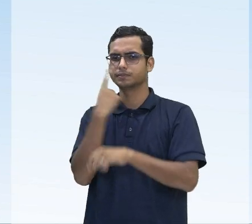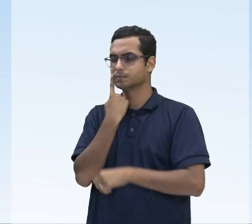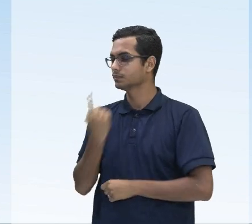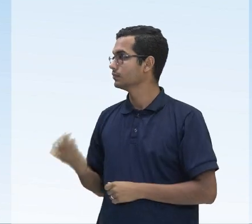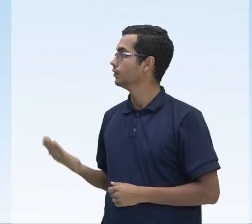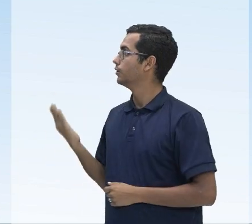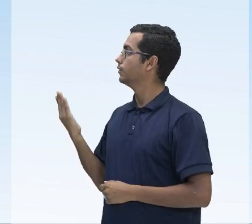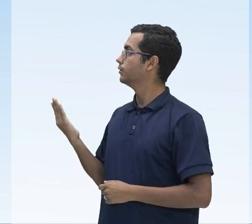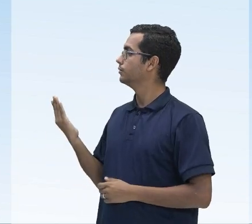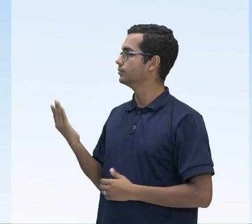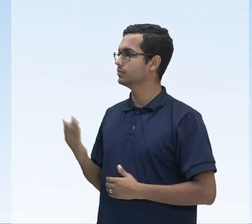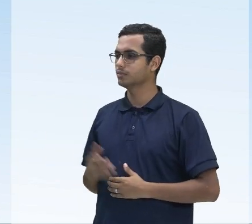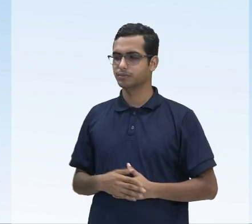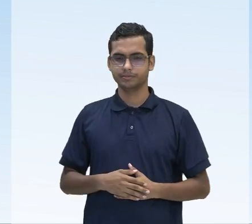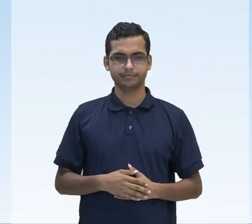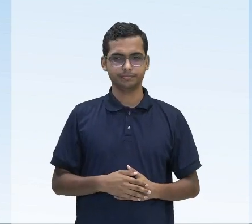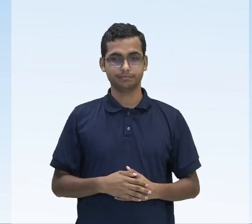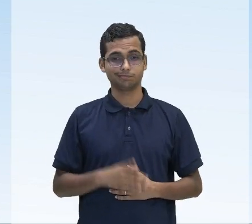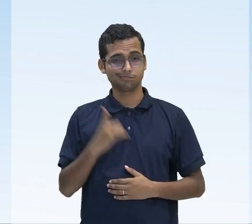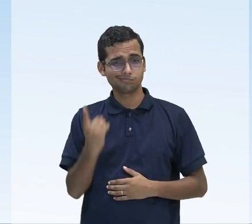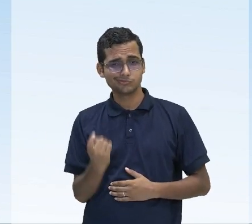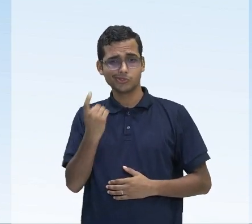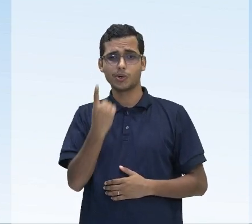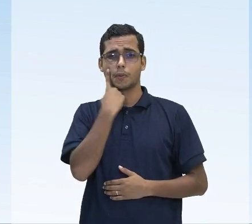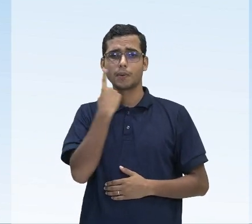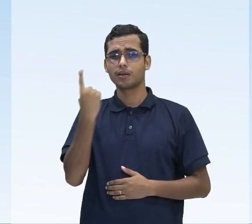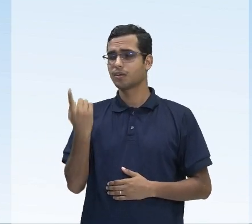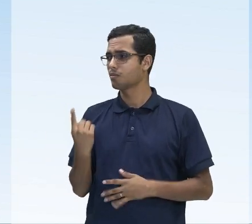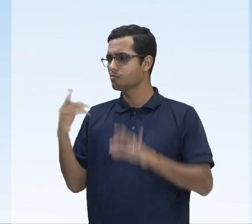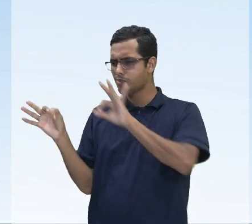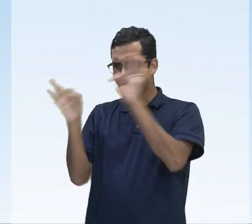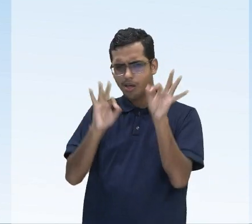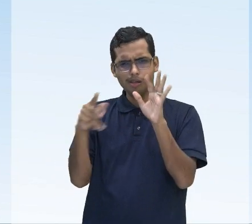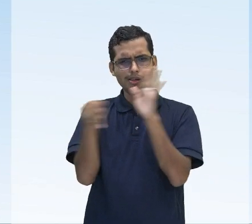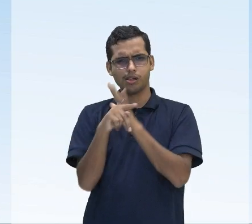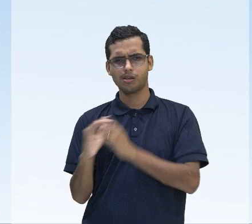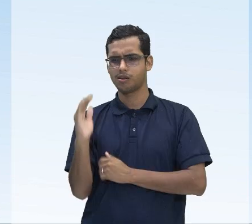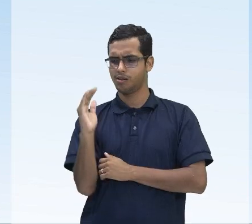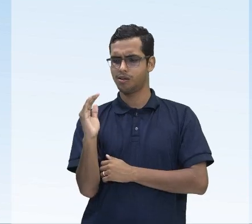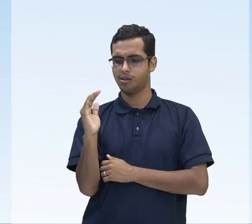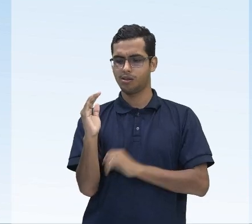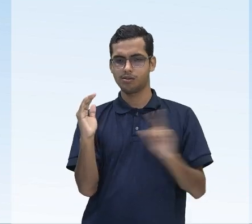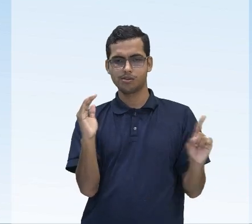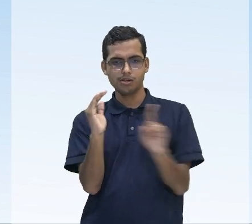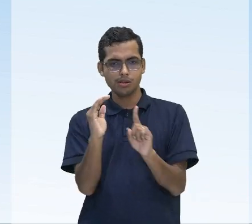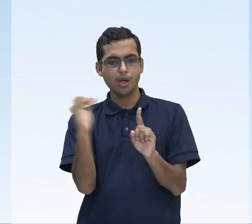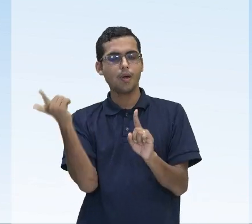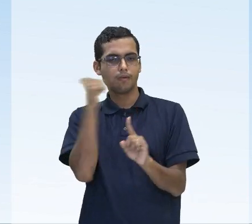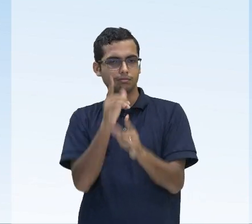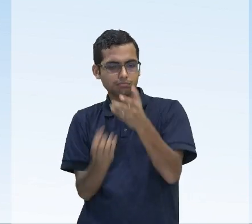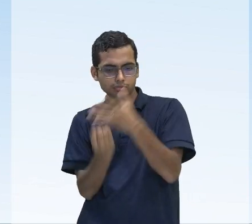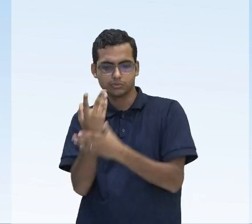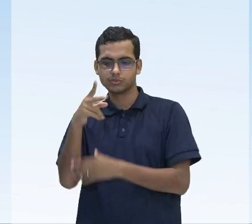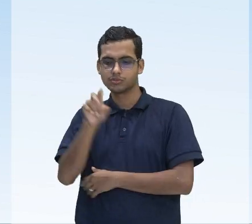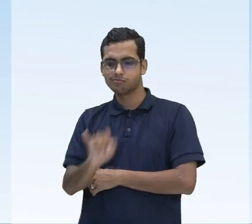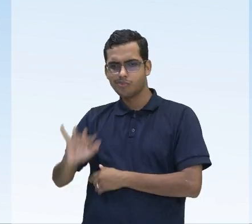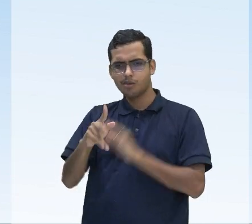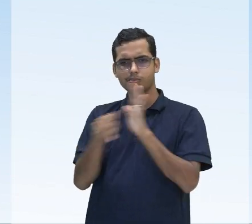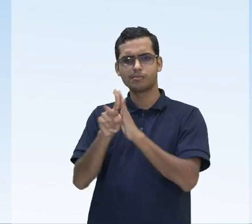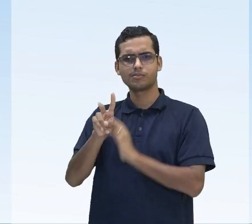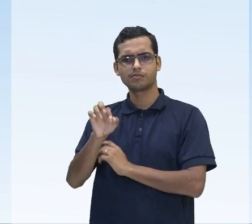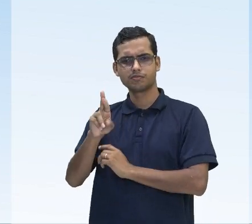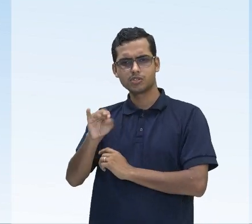virtual e direita. É a única vez que o espelho côncavo produz uma imagem virtual, tá, pessoal? É quando